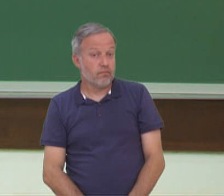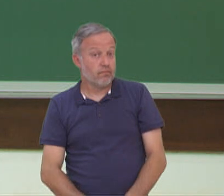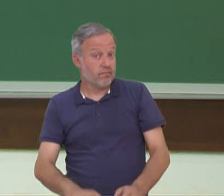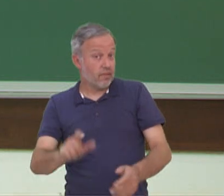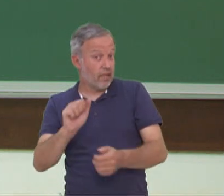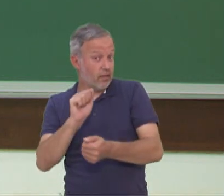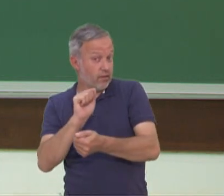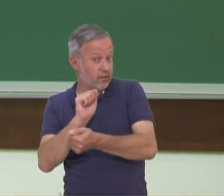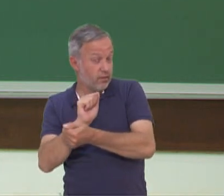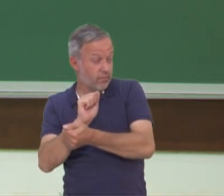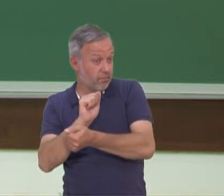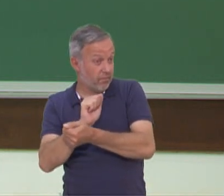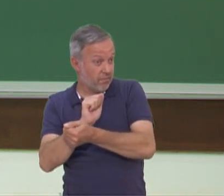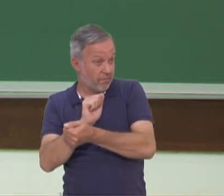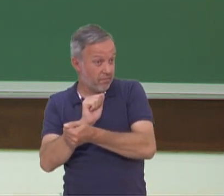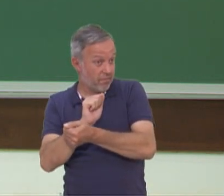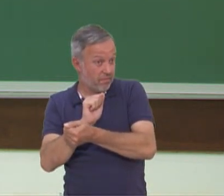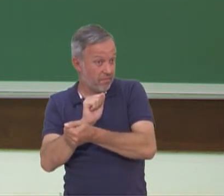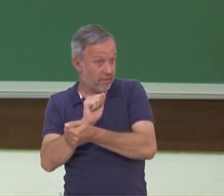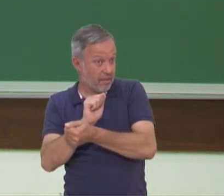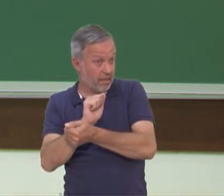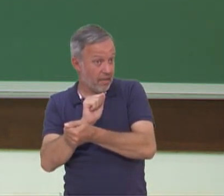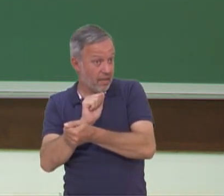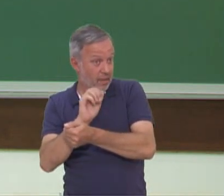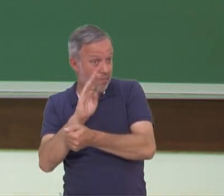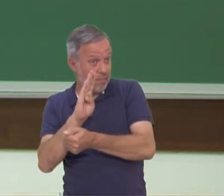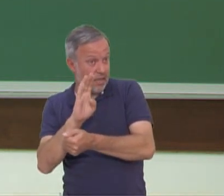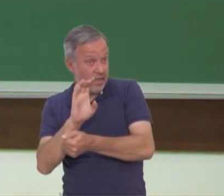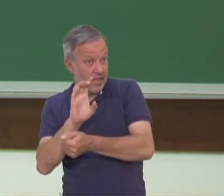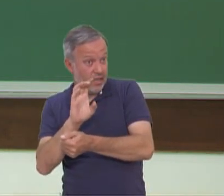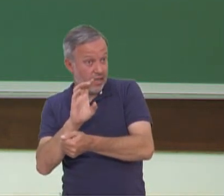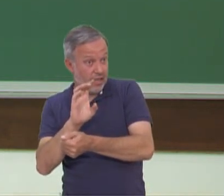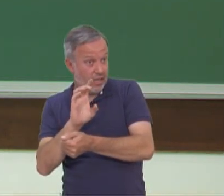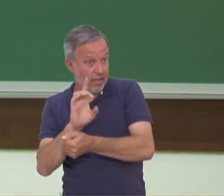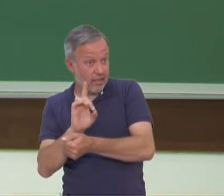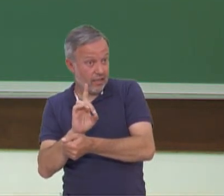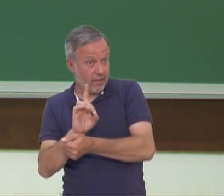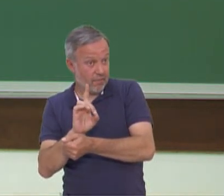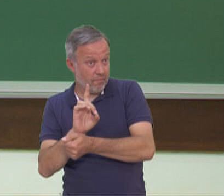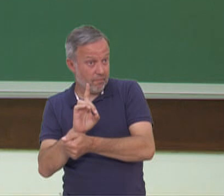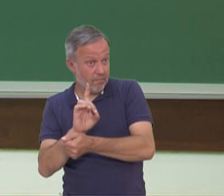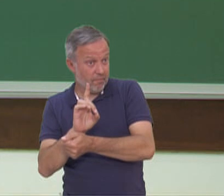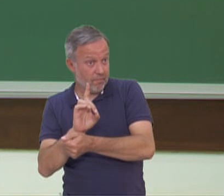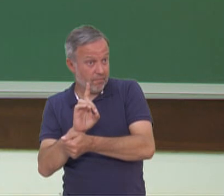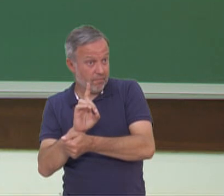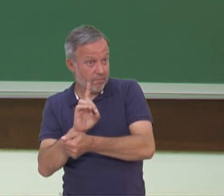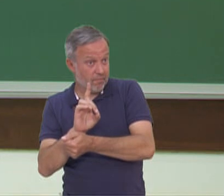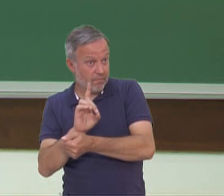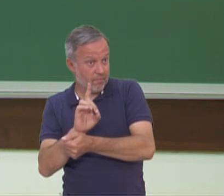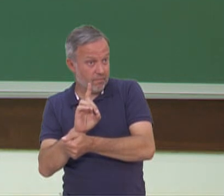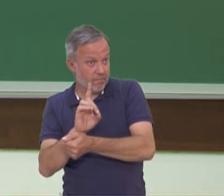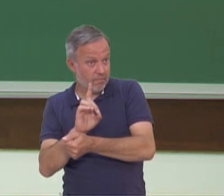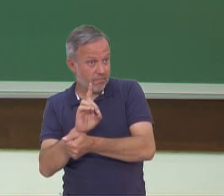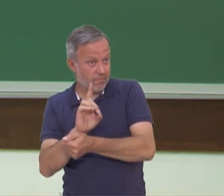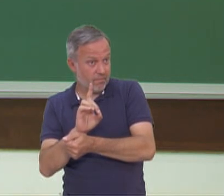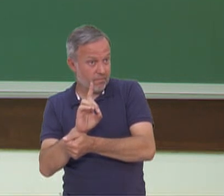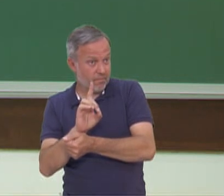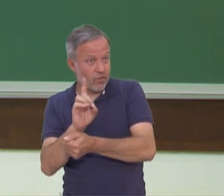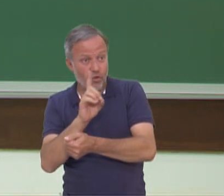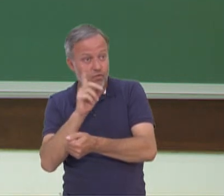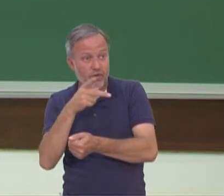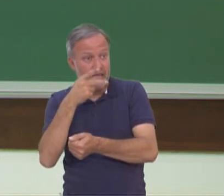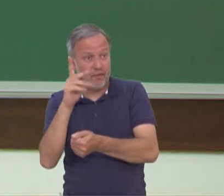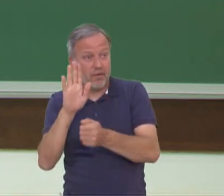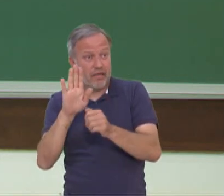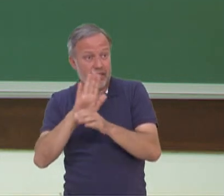Espero que você não tenha dúvida entre a B e a D, que você esteja em dúvida entre a A e a C. E é claro, não falamos nem de parede